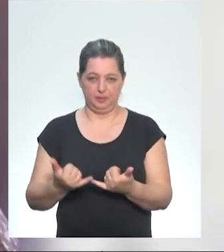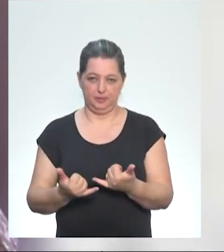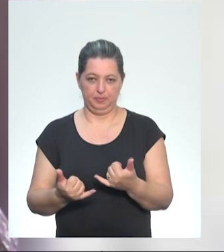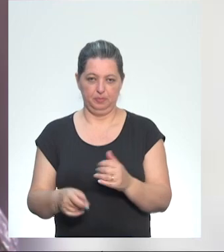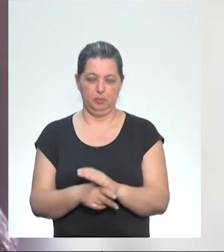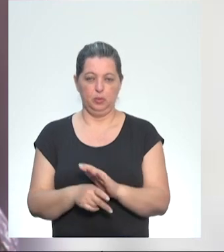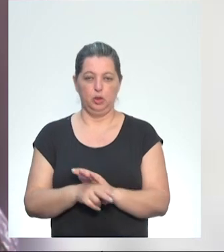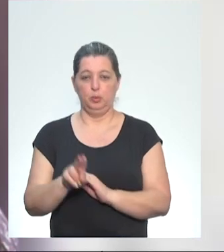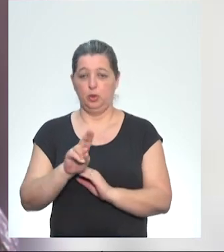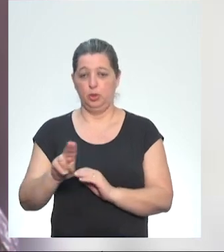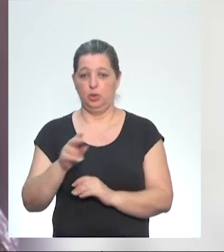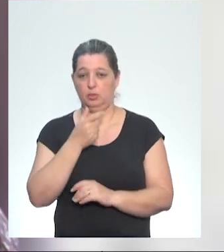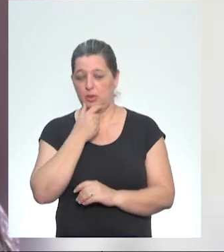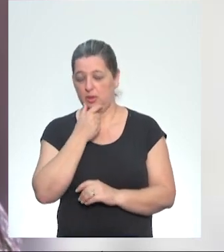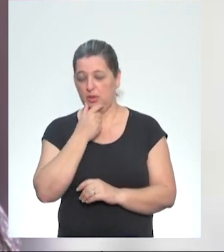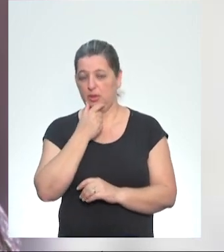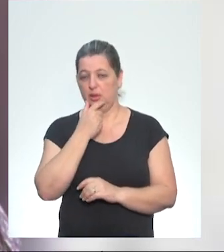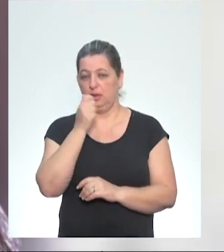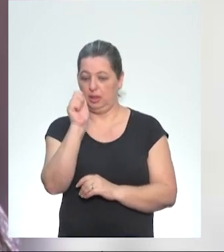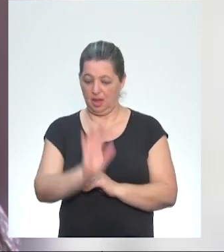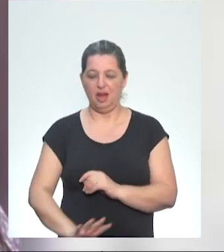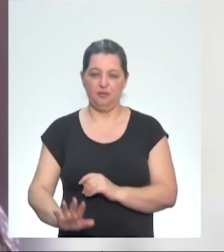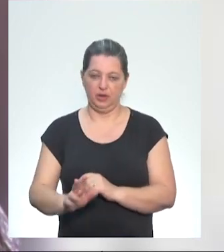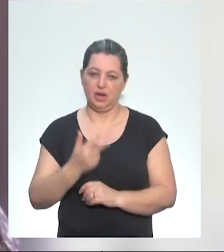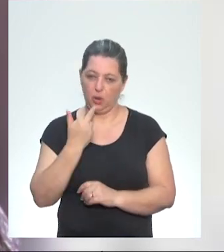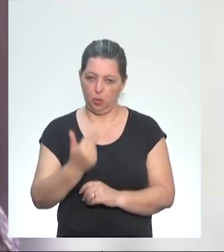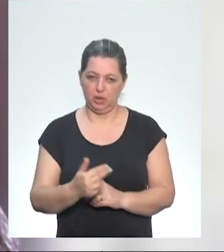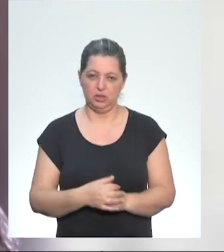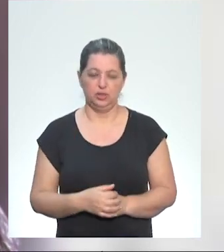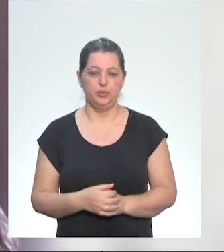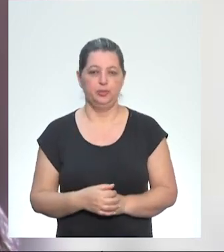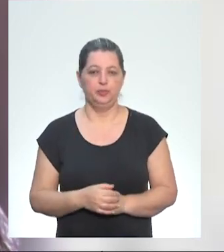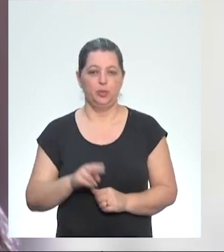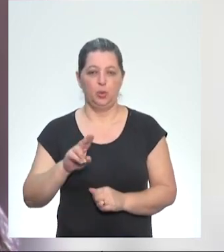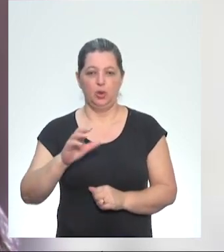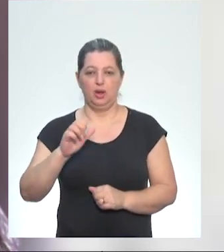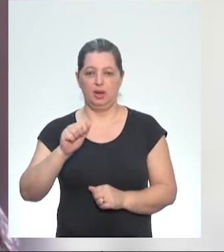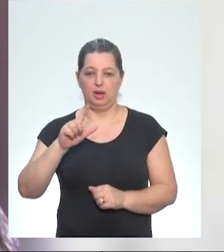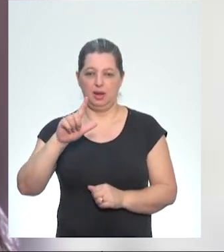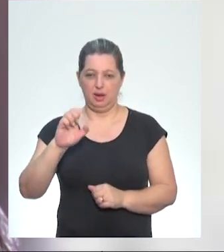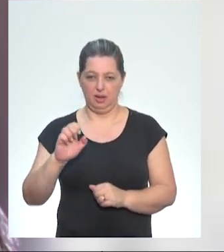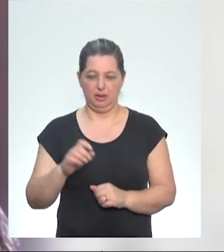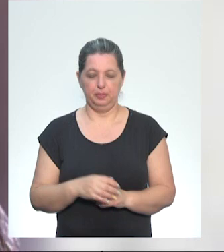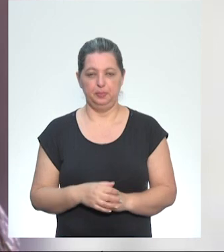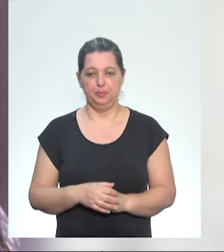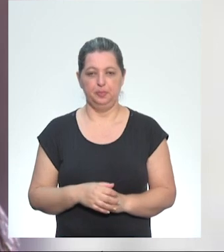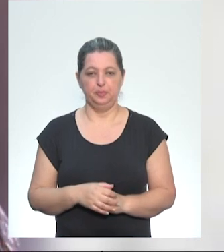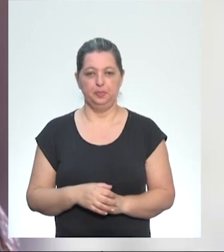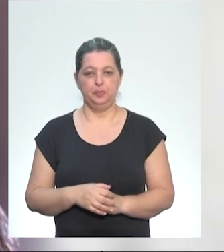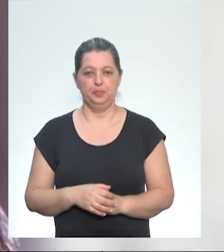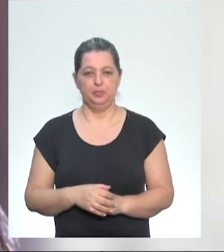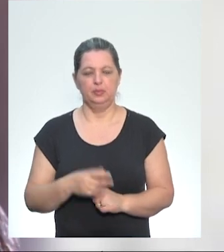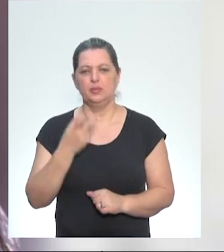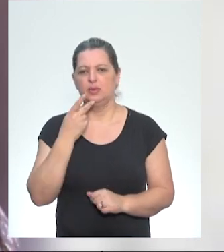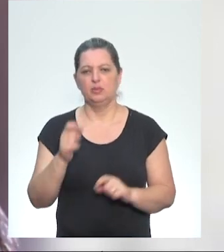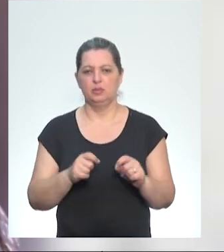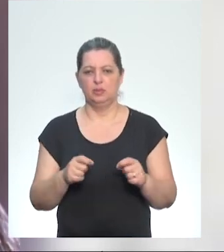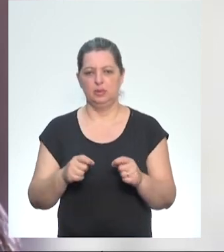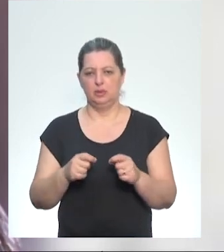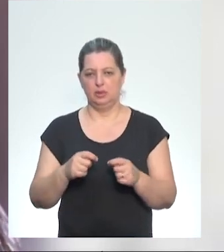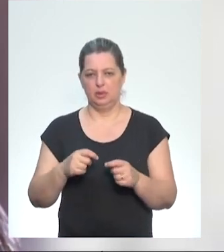Awelé, na verdade, né? E aí, falando um pouquinho do que ela diz, né?